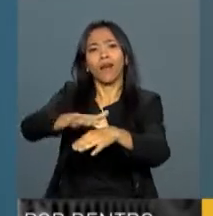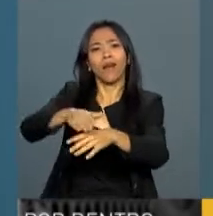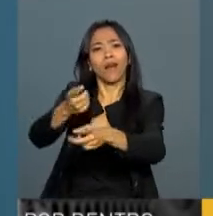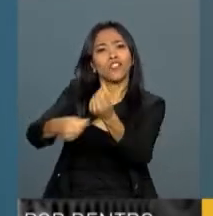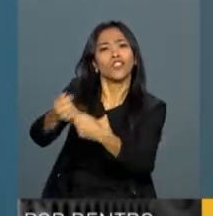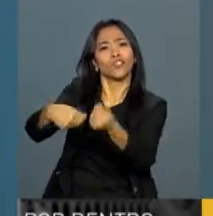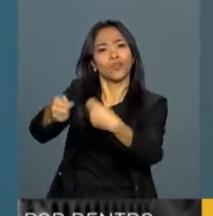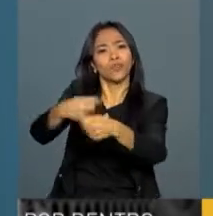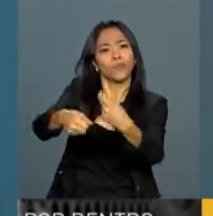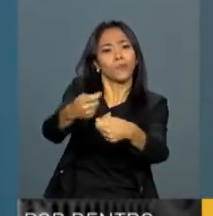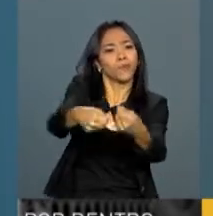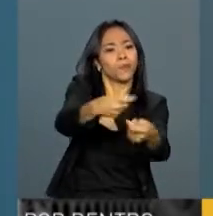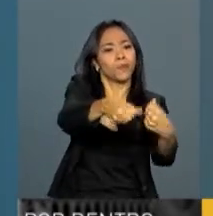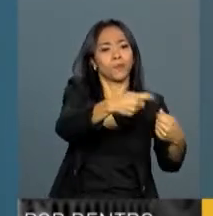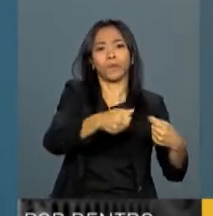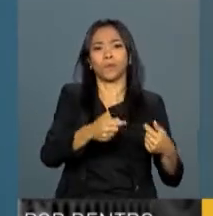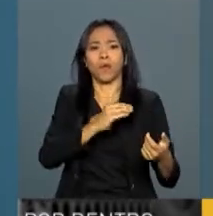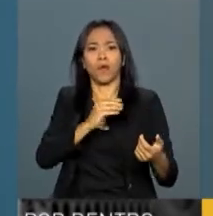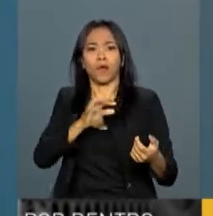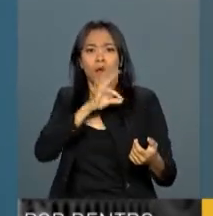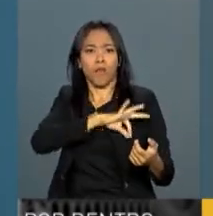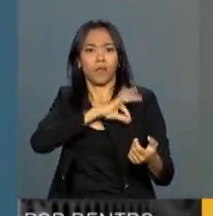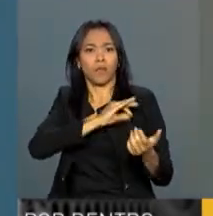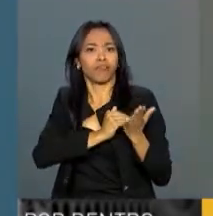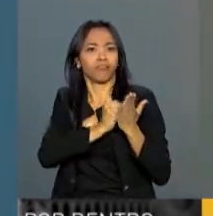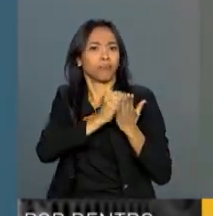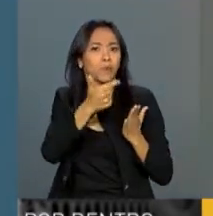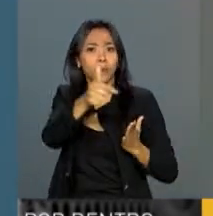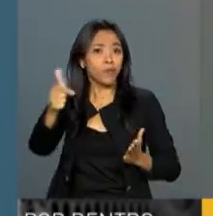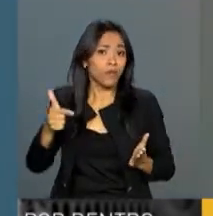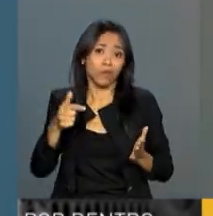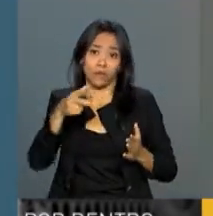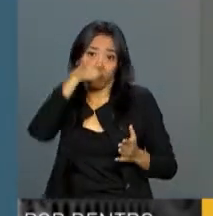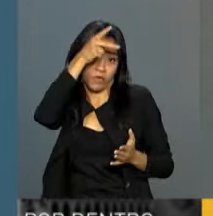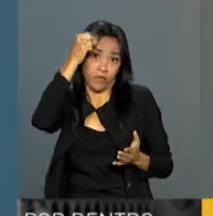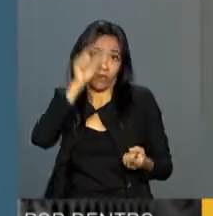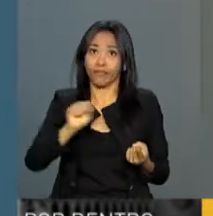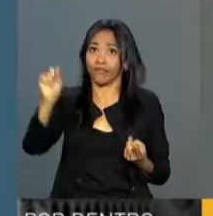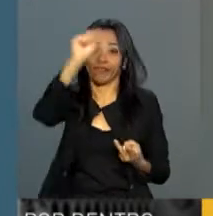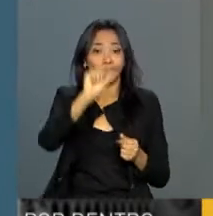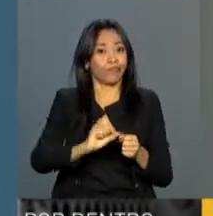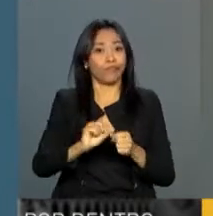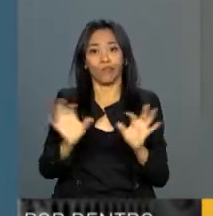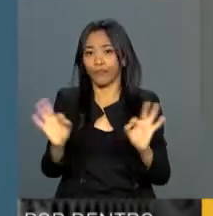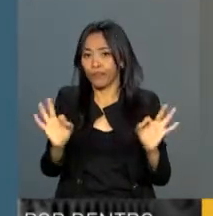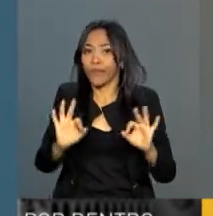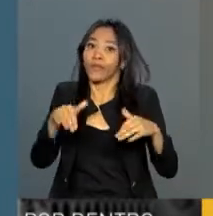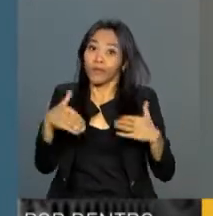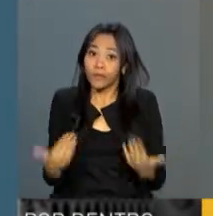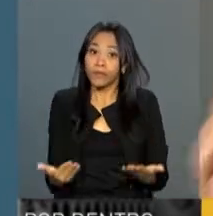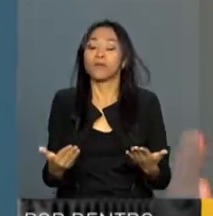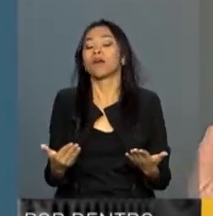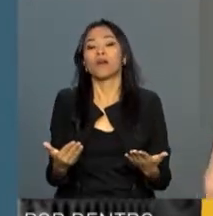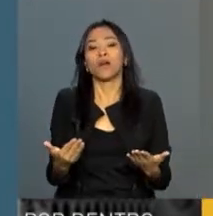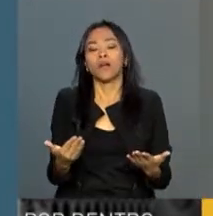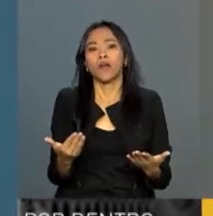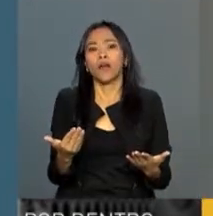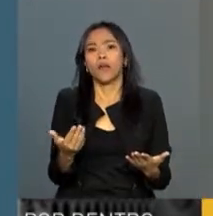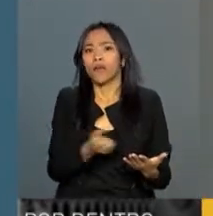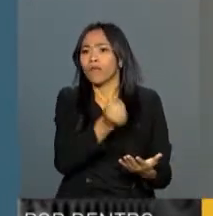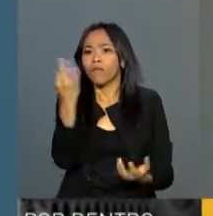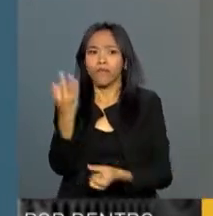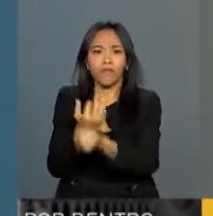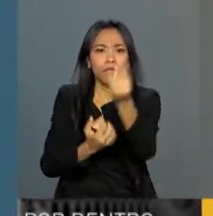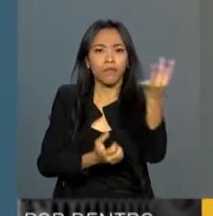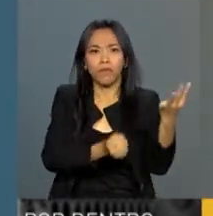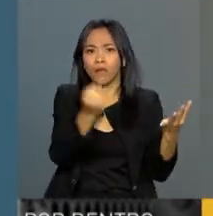renda ele de um salário uma renda melhor e as prefeituras ainda é a quantidade de pessoas que